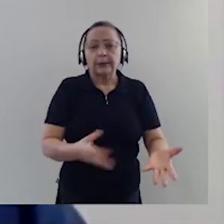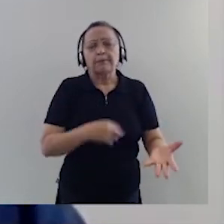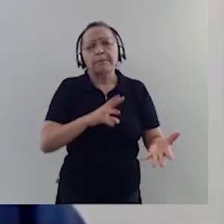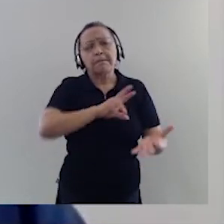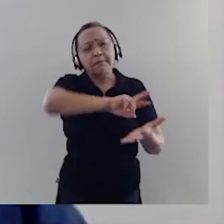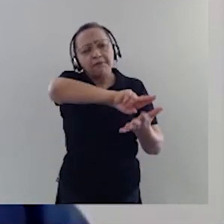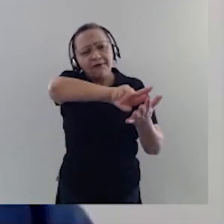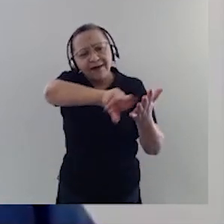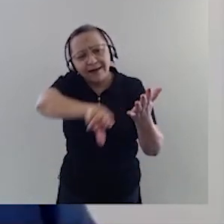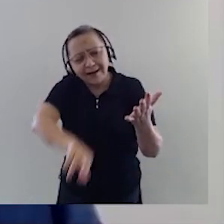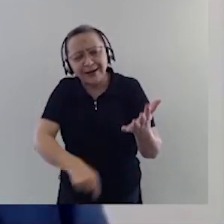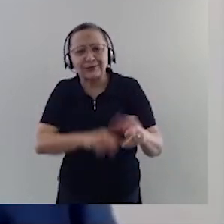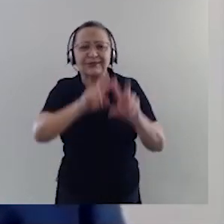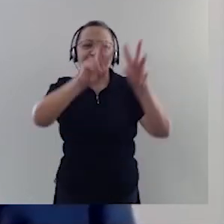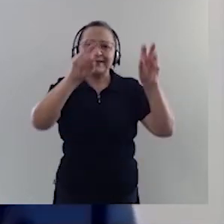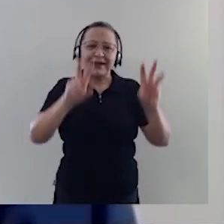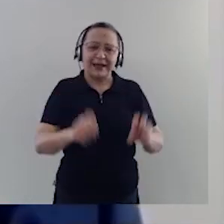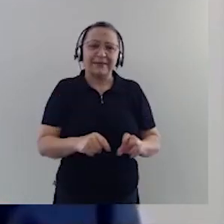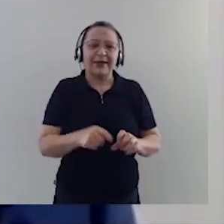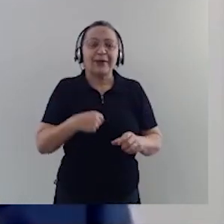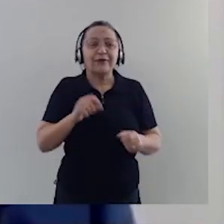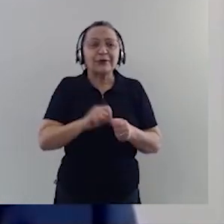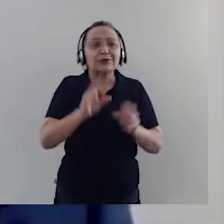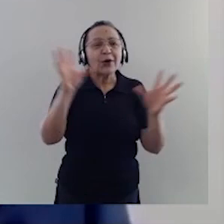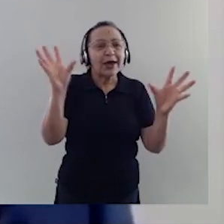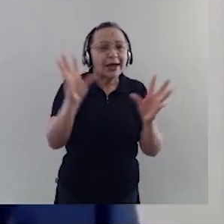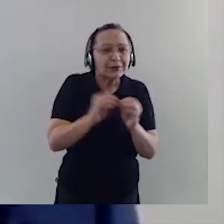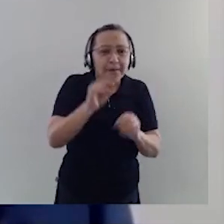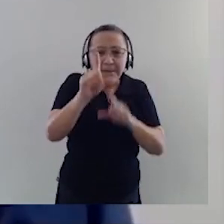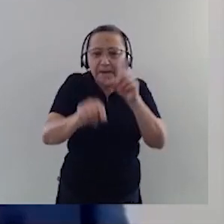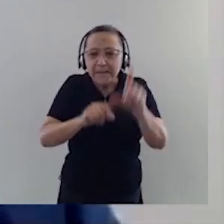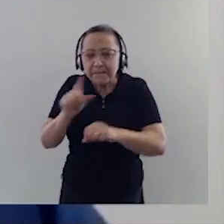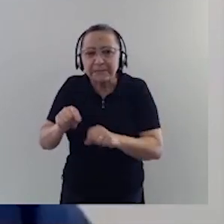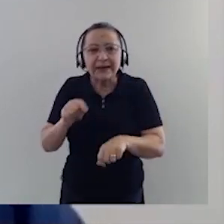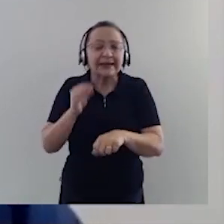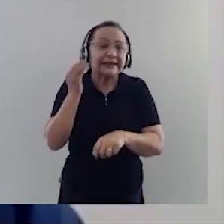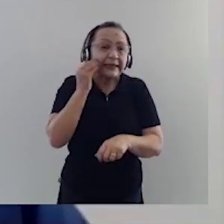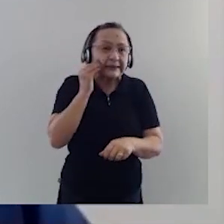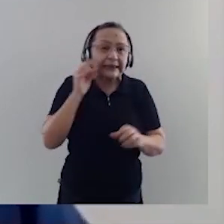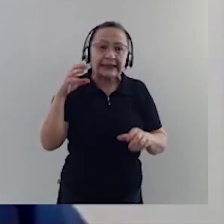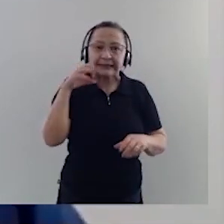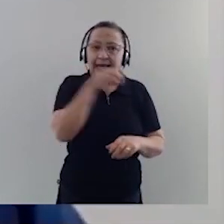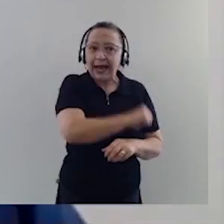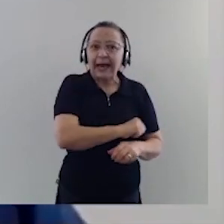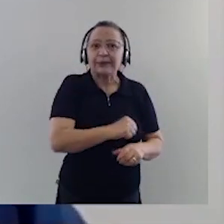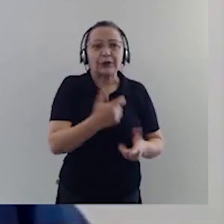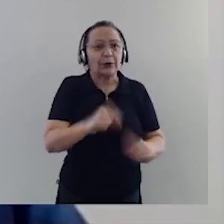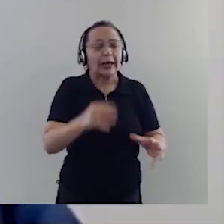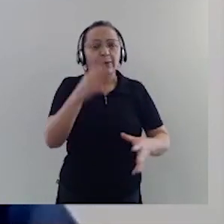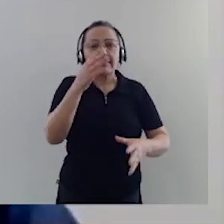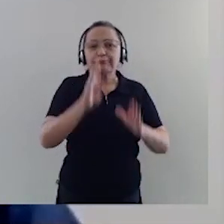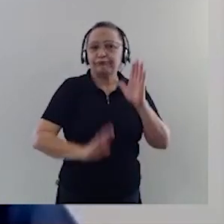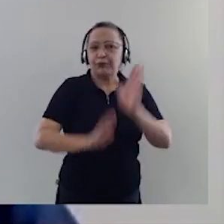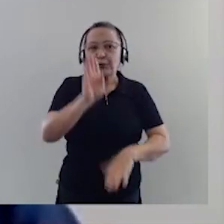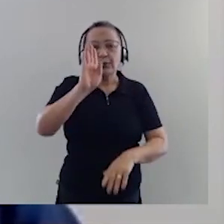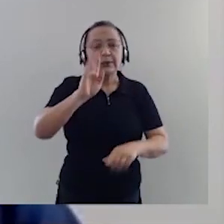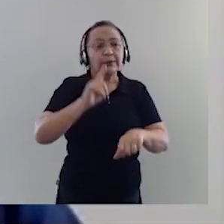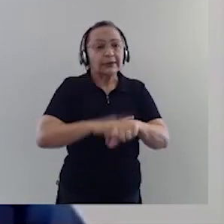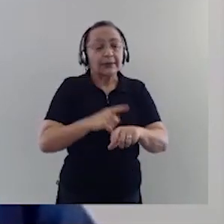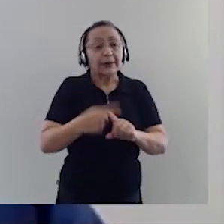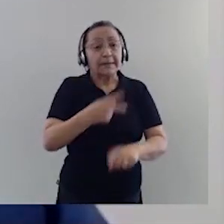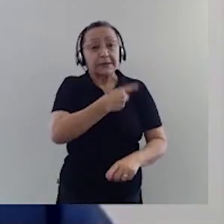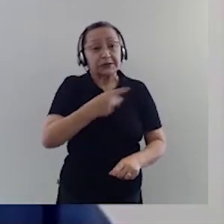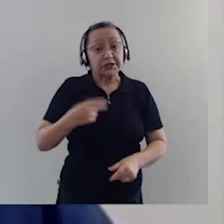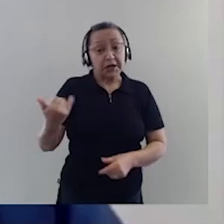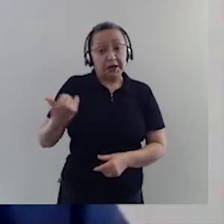temas a tratar, eu fiz um pupurri aqui, procurei correr bastante para não ultrapassar o tempo, porque o presidente me